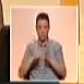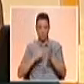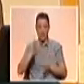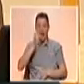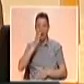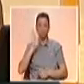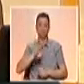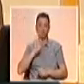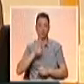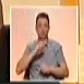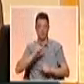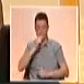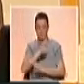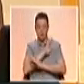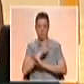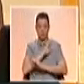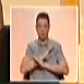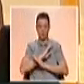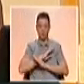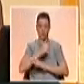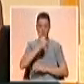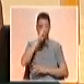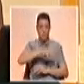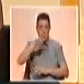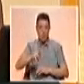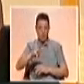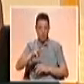águas poluídas e, portanto, morrem 5 milhões